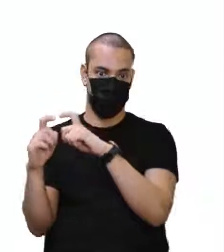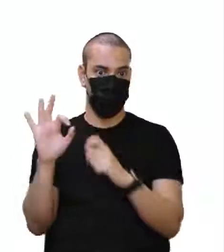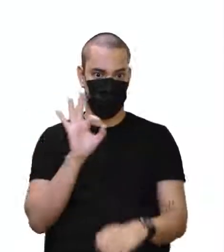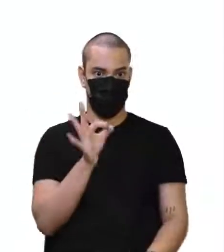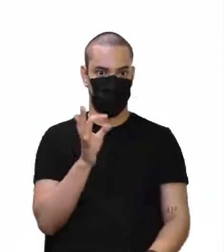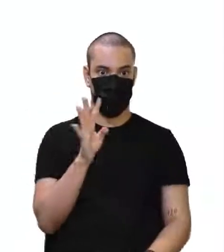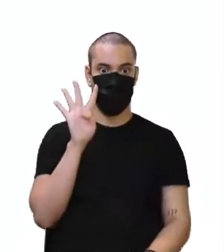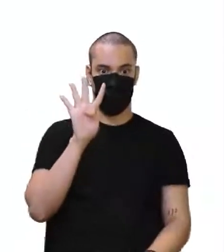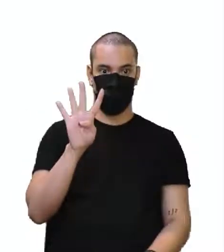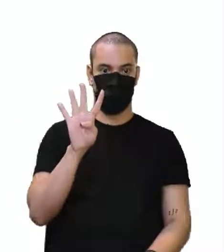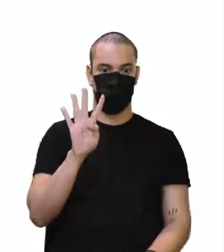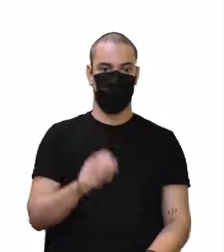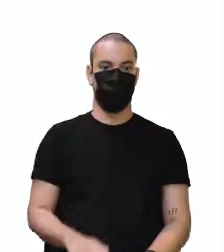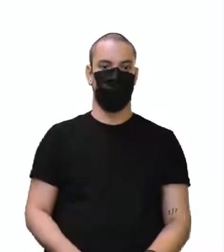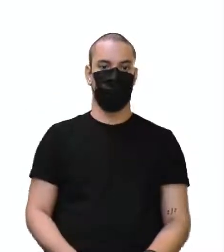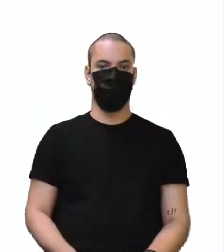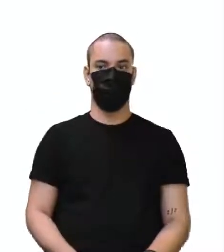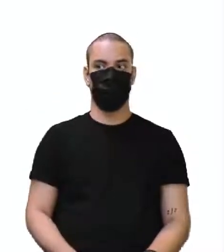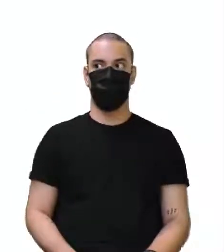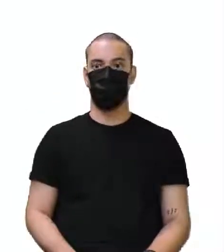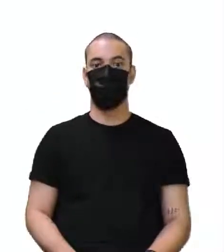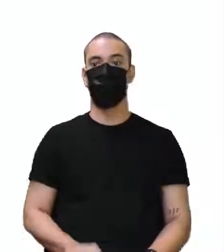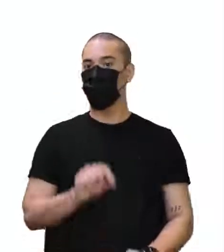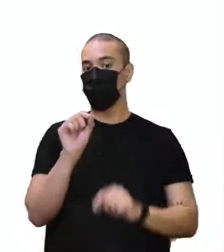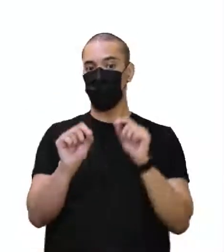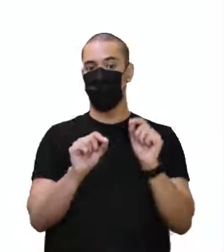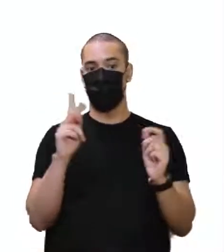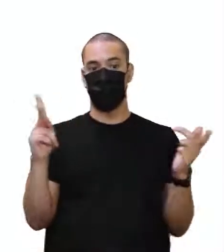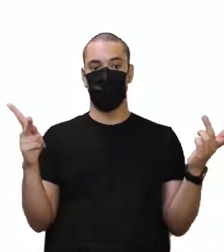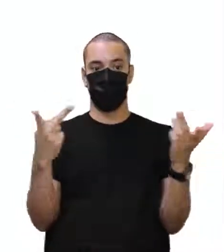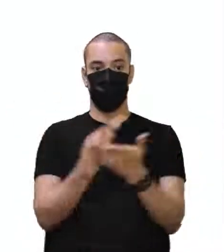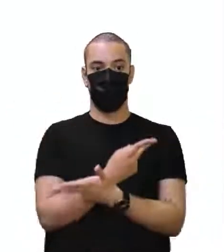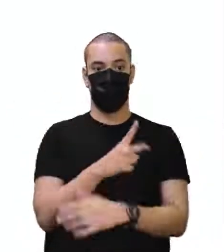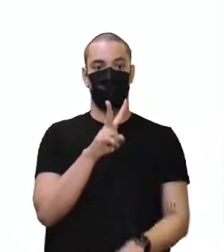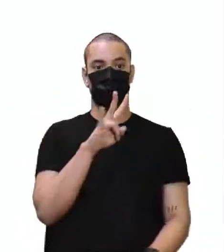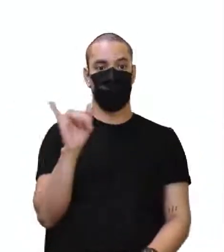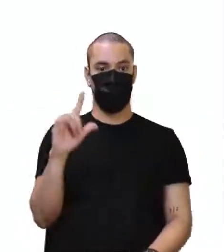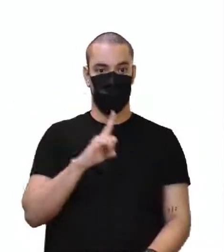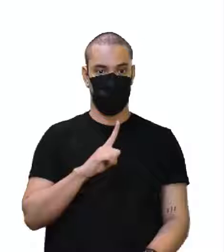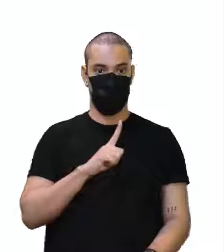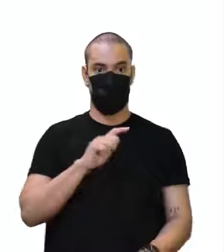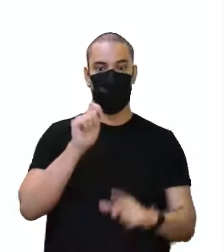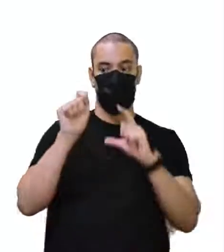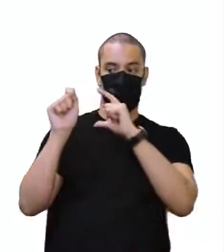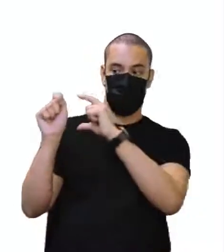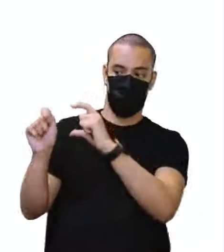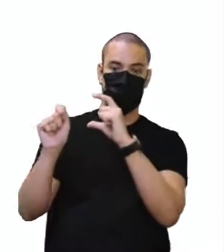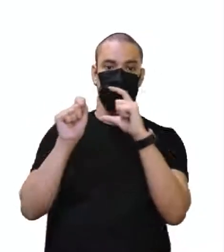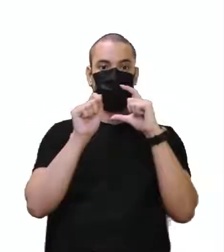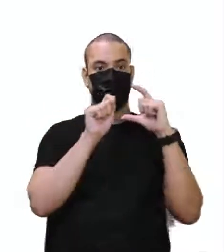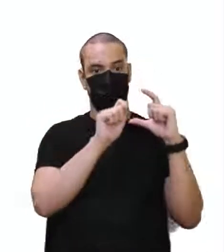Essas 4 de baixo aqui. Então, o que você vai ter? Azão,